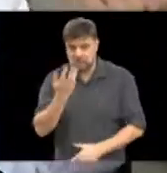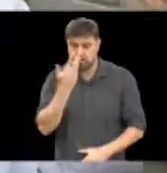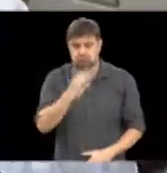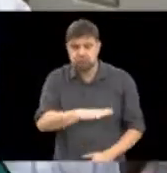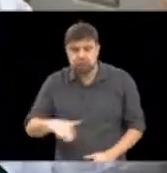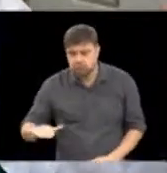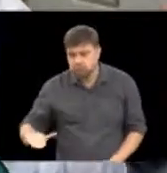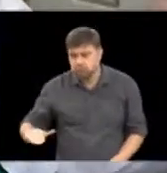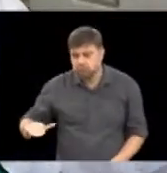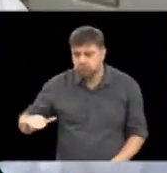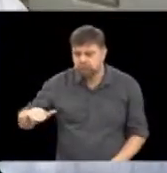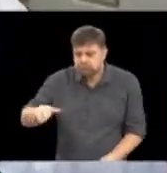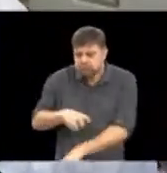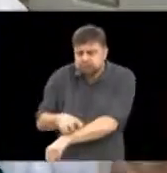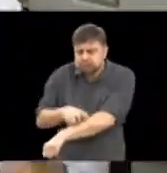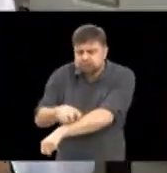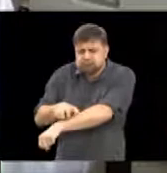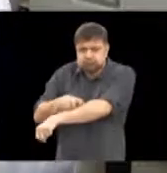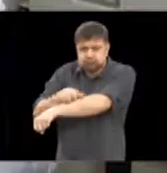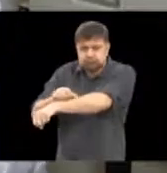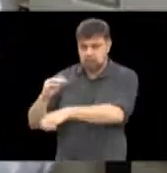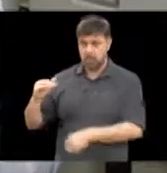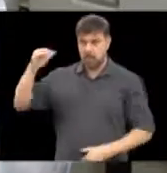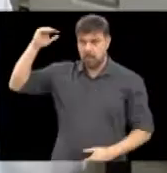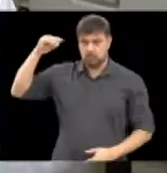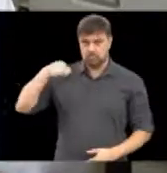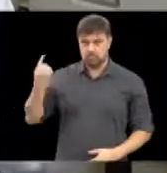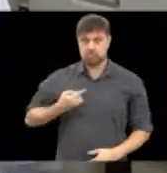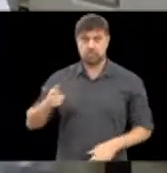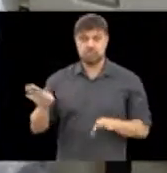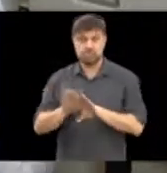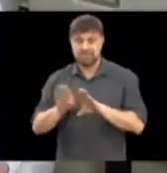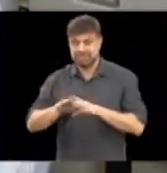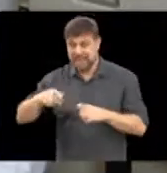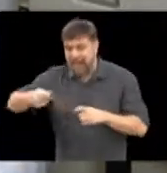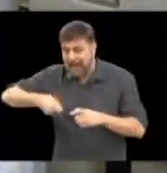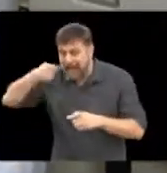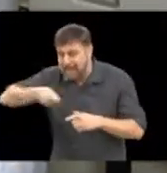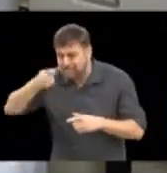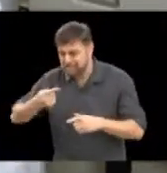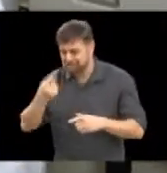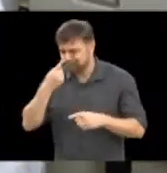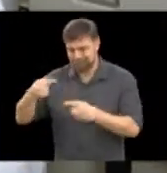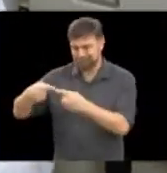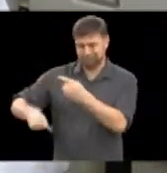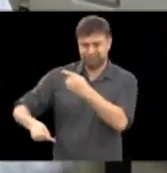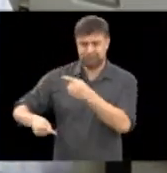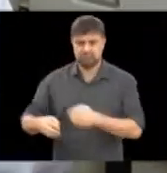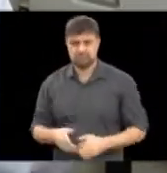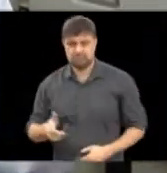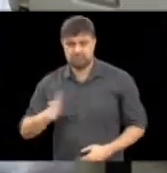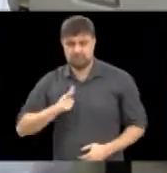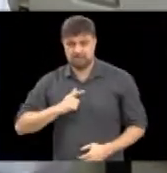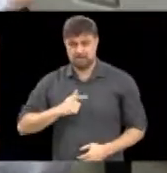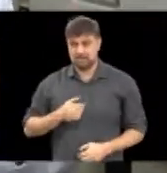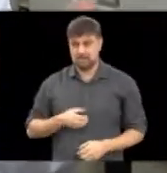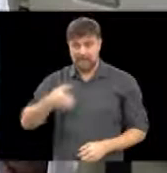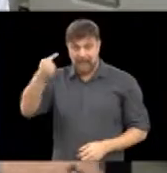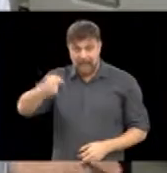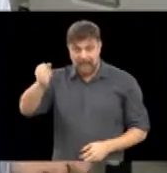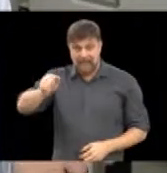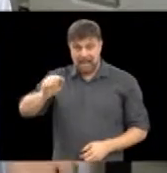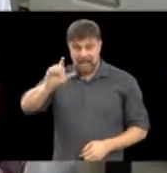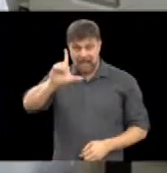nas idades mais precoces. Então, no adulto, muitas vezes a gente tem intolerâncias alimentares. E a